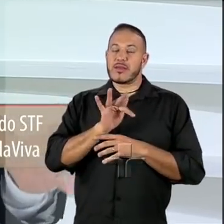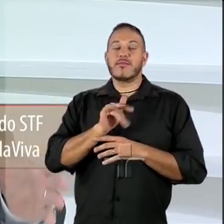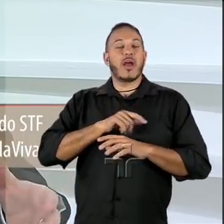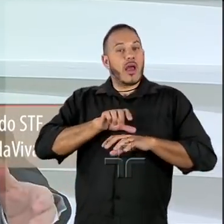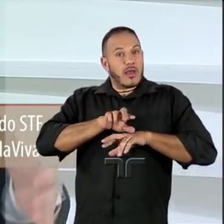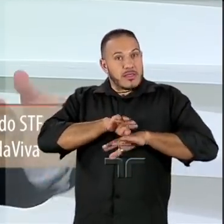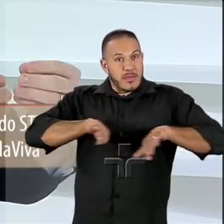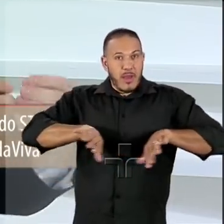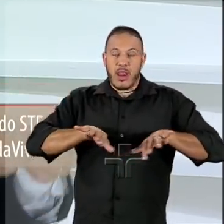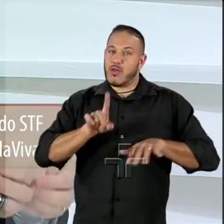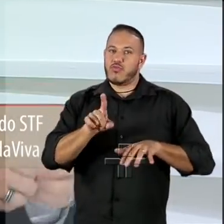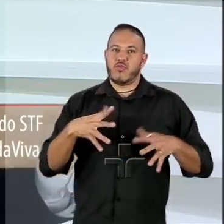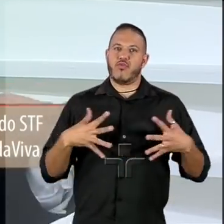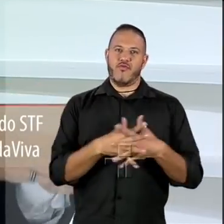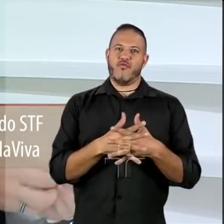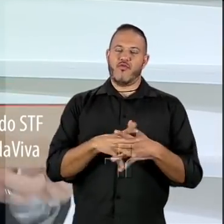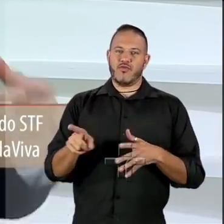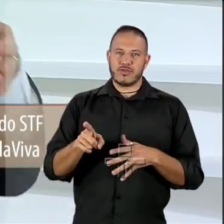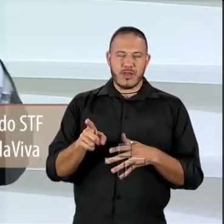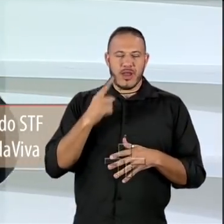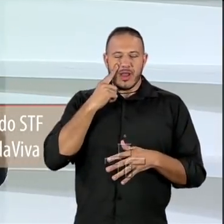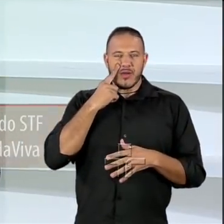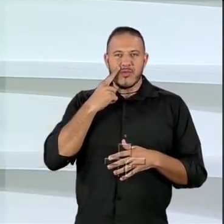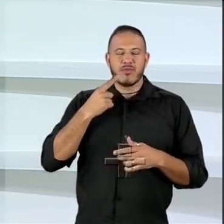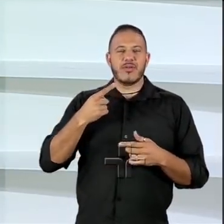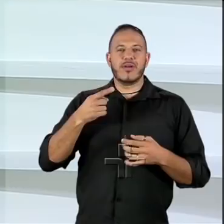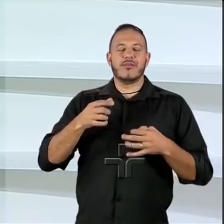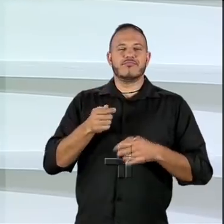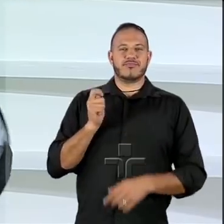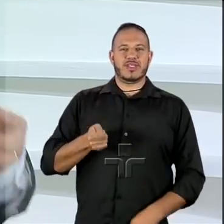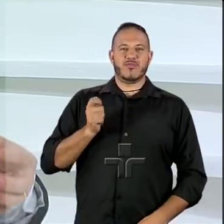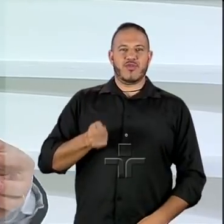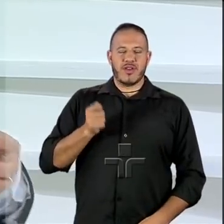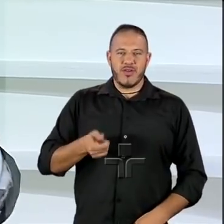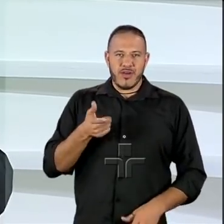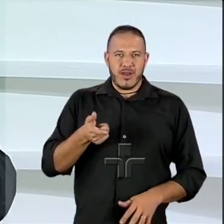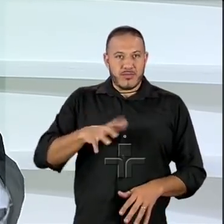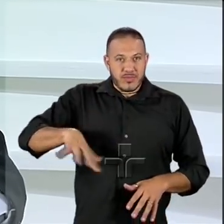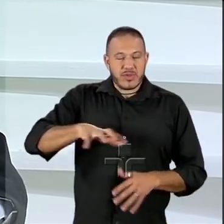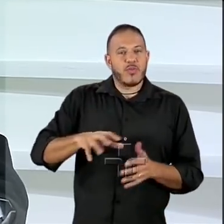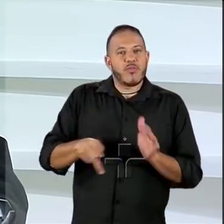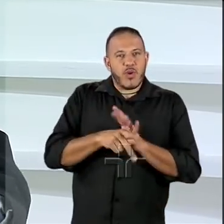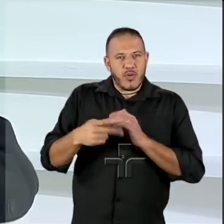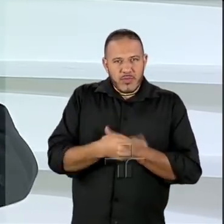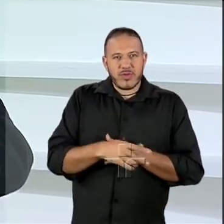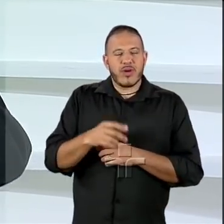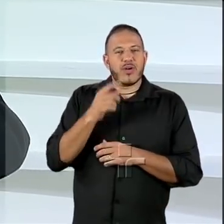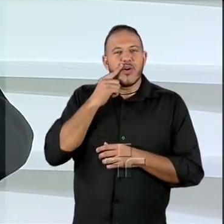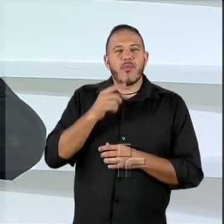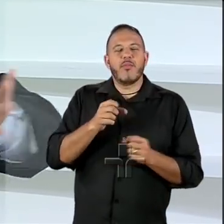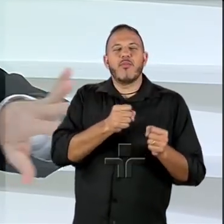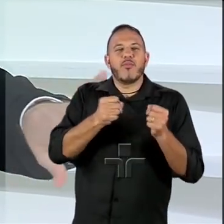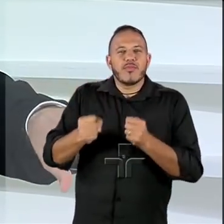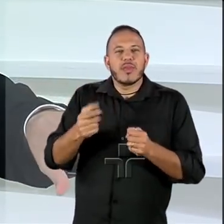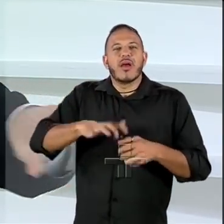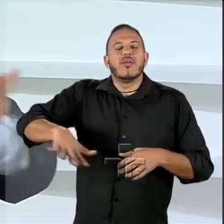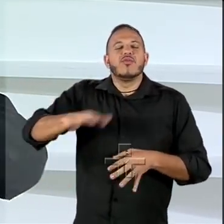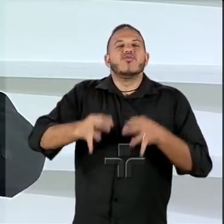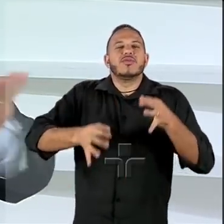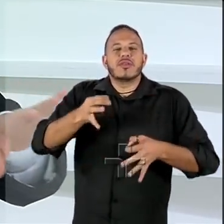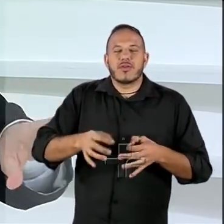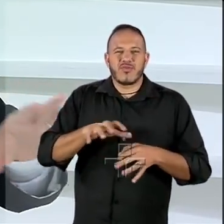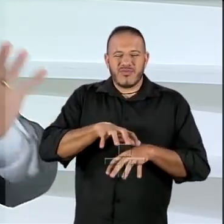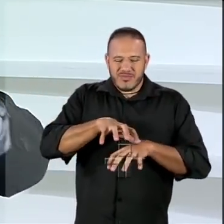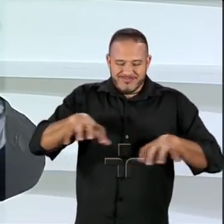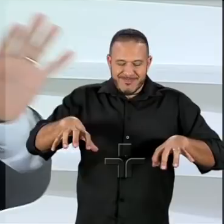se confundem com os tribunais, órgãos de cúpula do Poder Judiciário local. São duas instituições